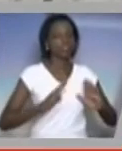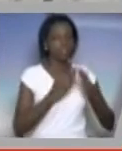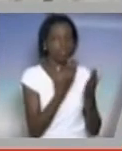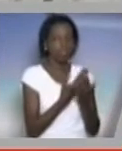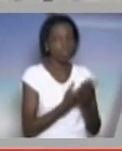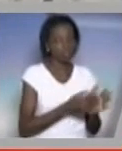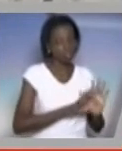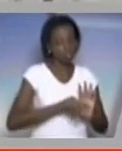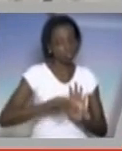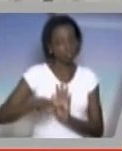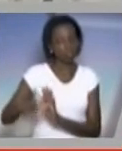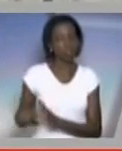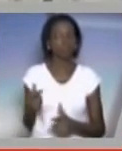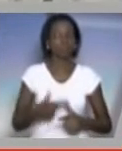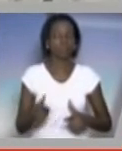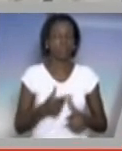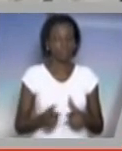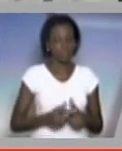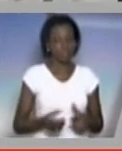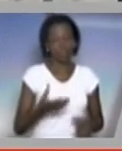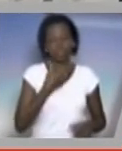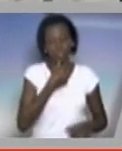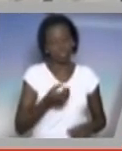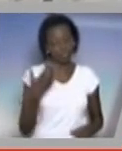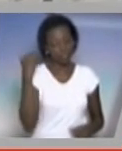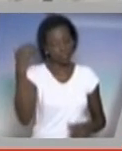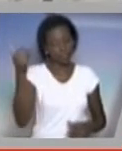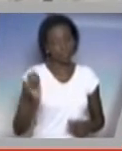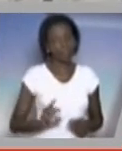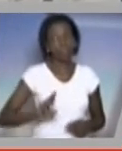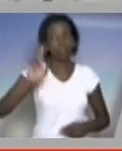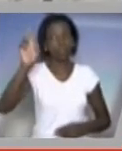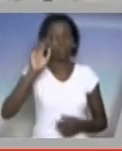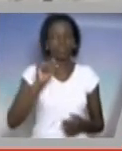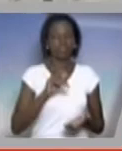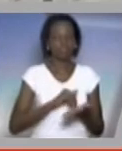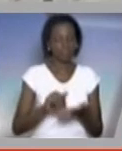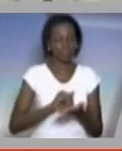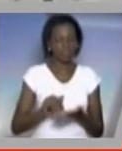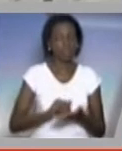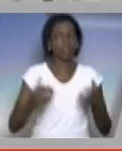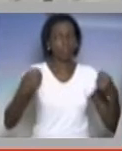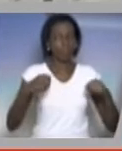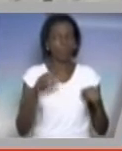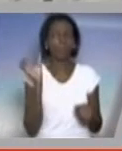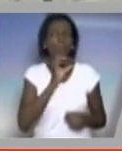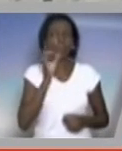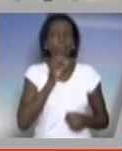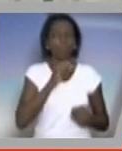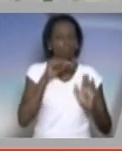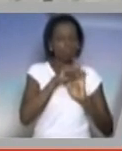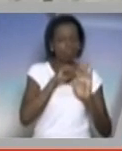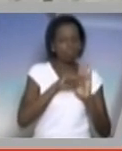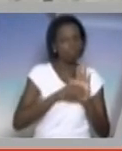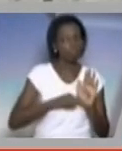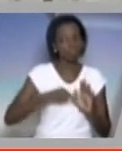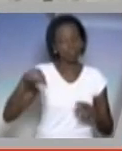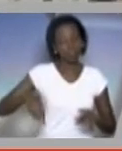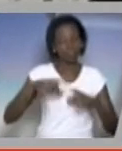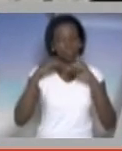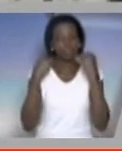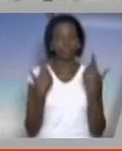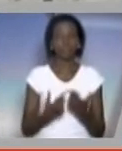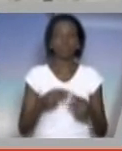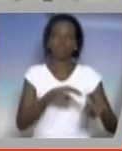envolvendo agentes públicos, secretários. Isso tem que ser apurado imediatamente, né, pela Assembleia Legislativa. Por isso que